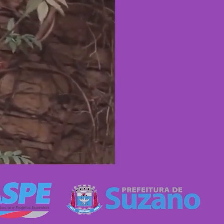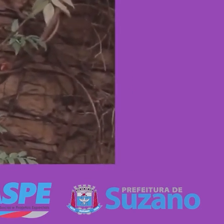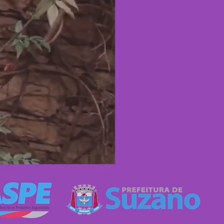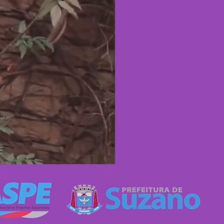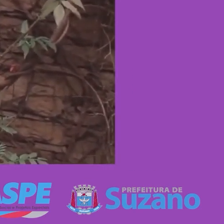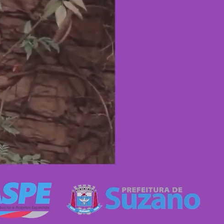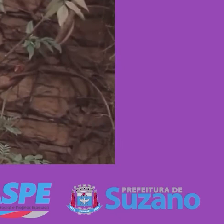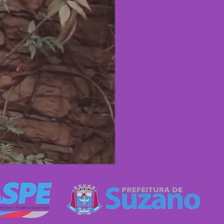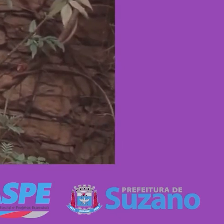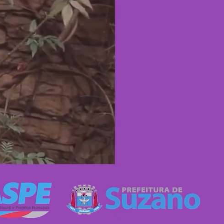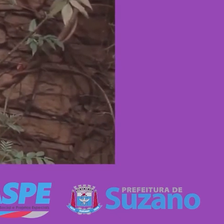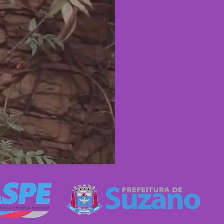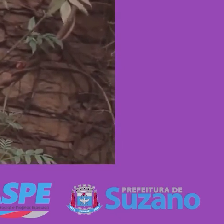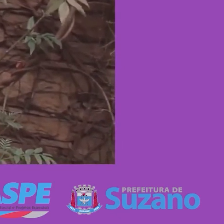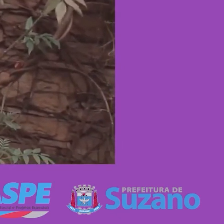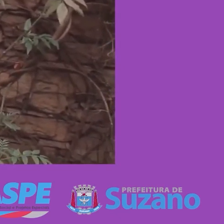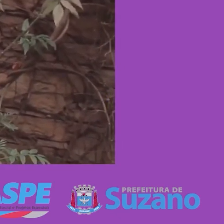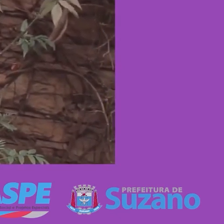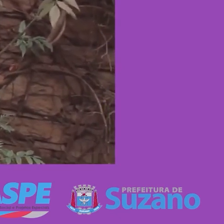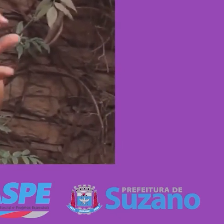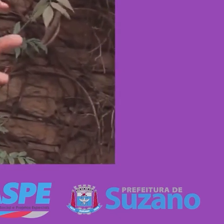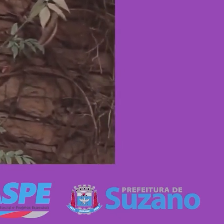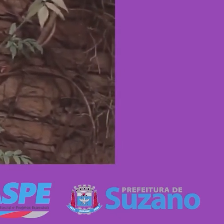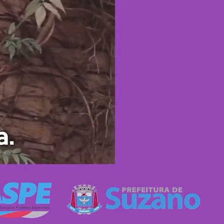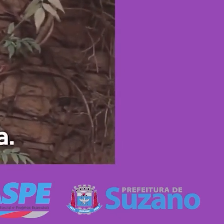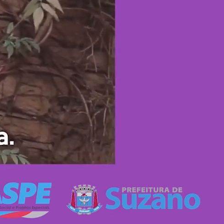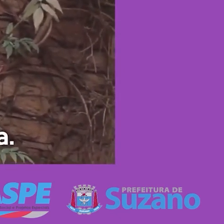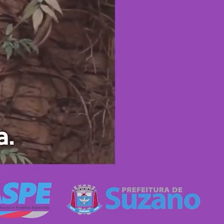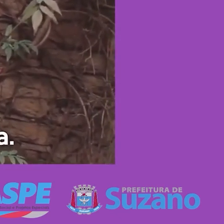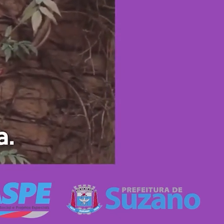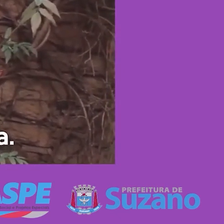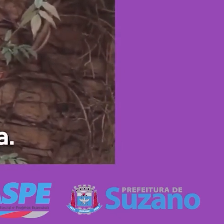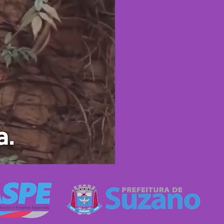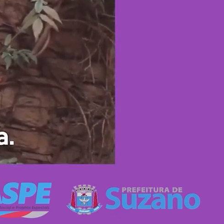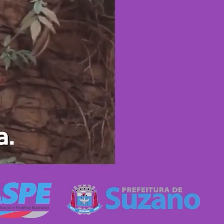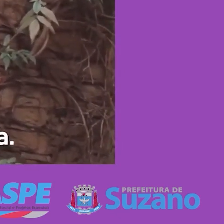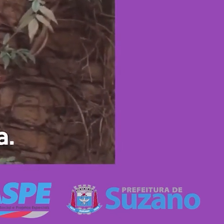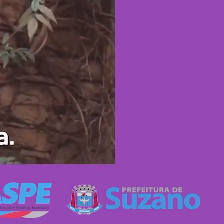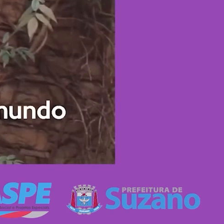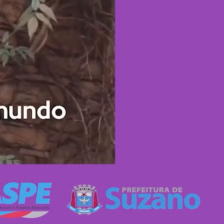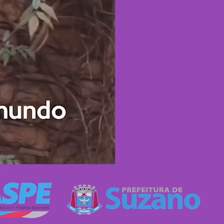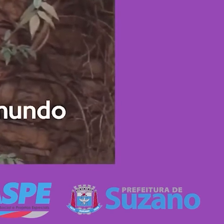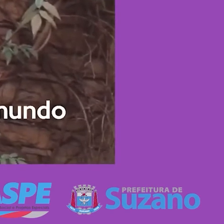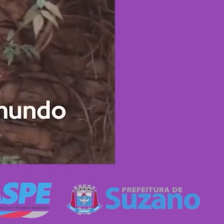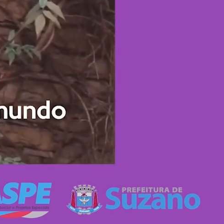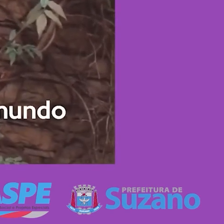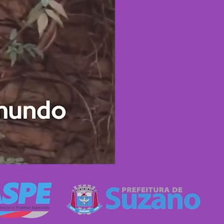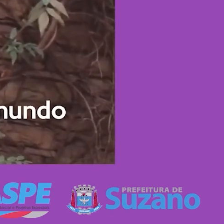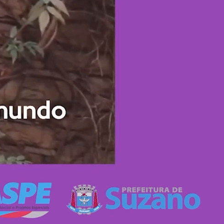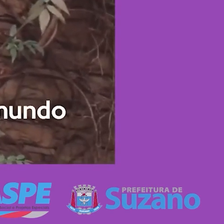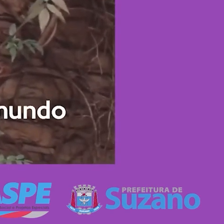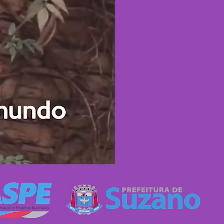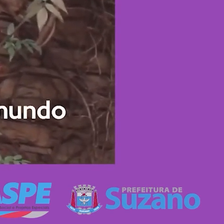O mundo precisa de mais amor. Transmita amor e receba amor de volta. Só